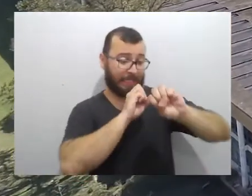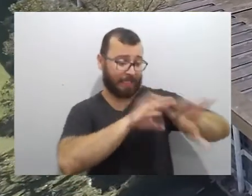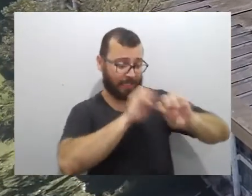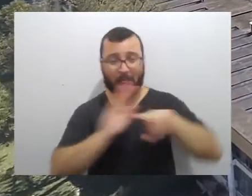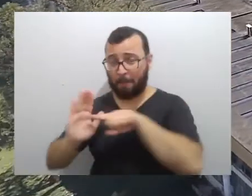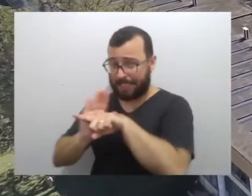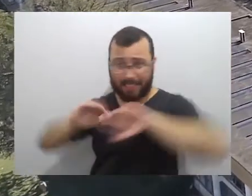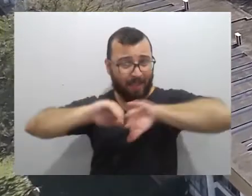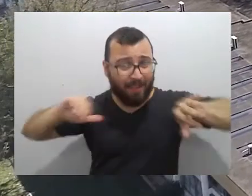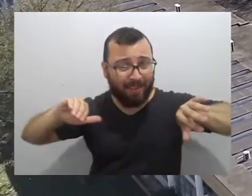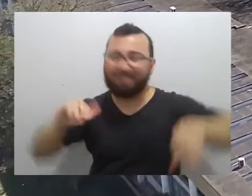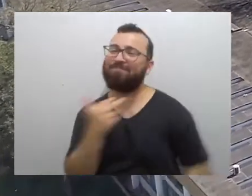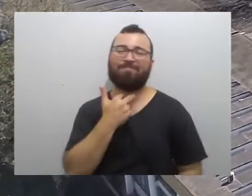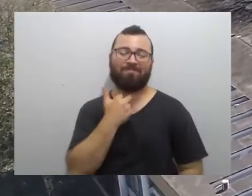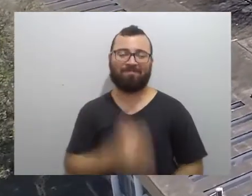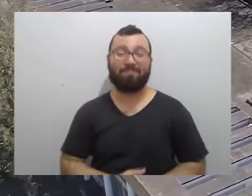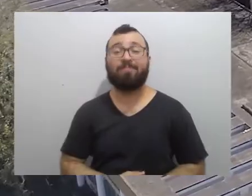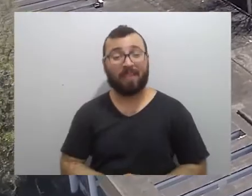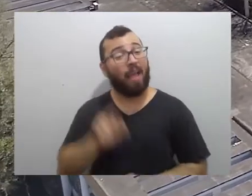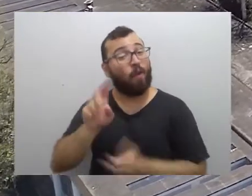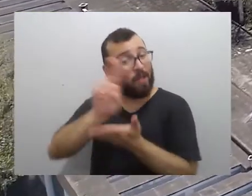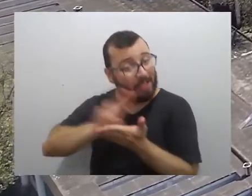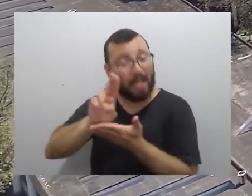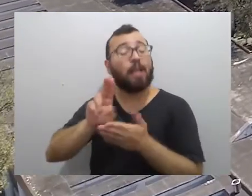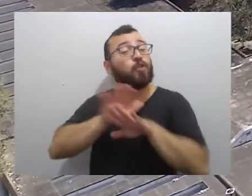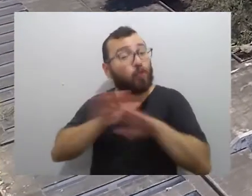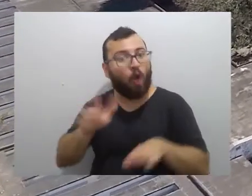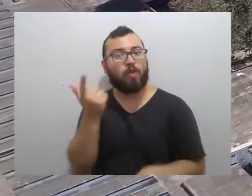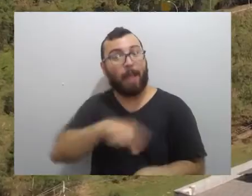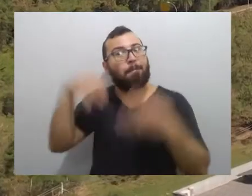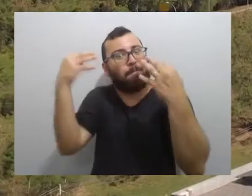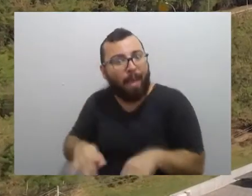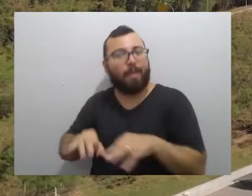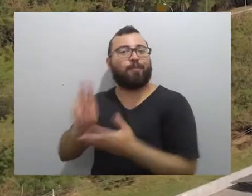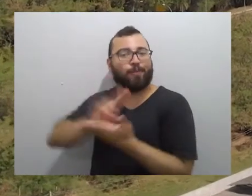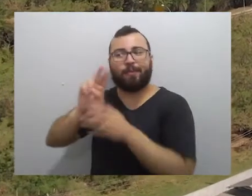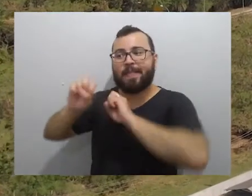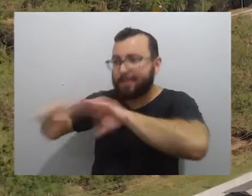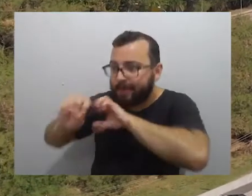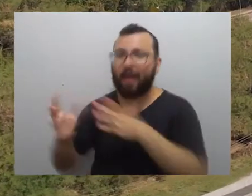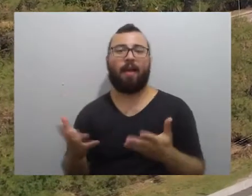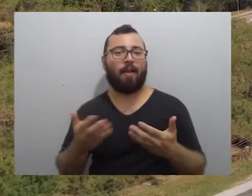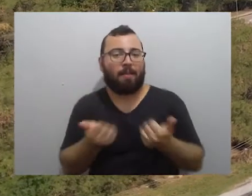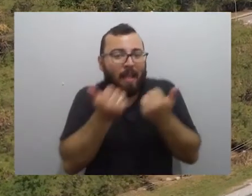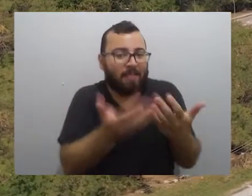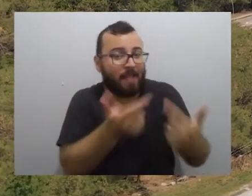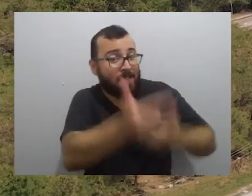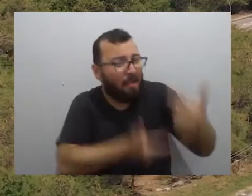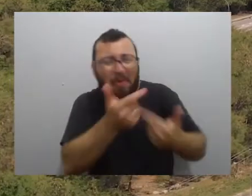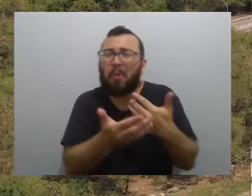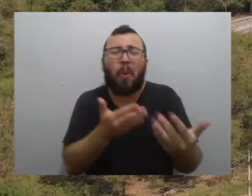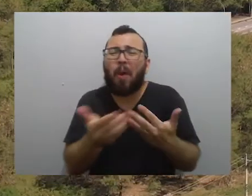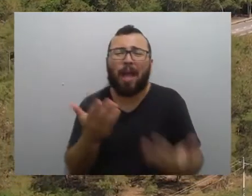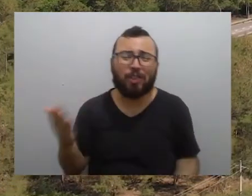pode prestar serviço de qualquer natureza se houver pesquisa. É porque se pesquisa